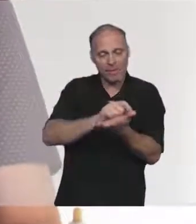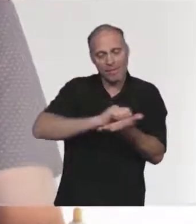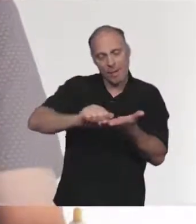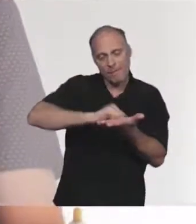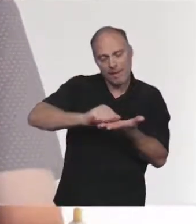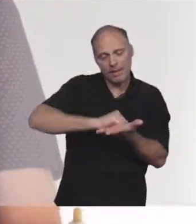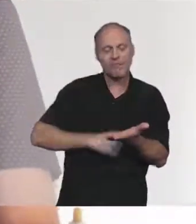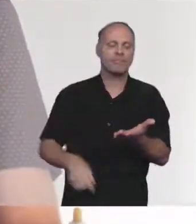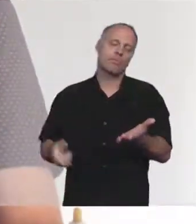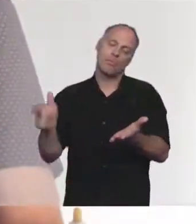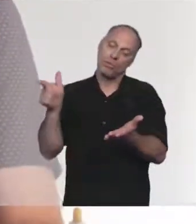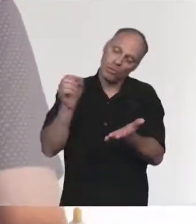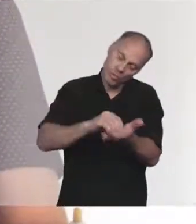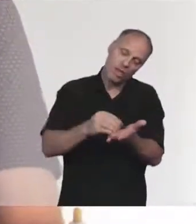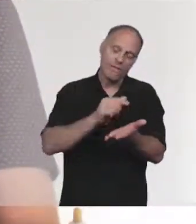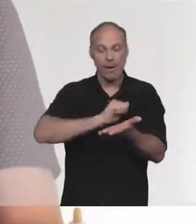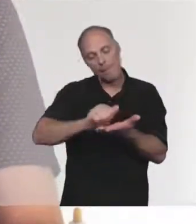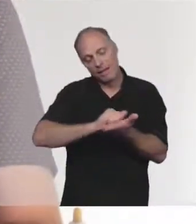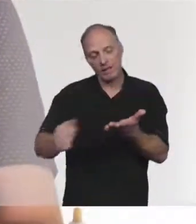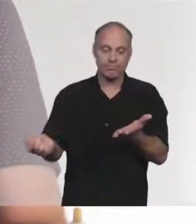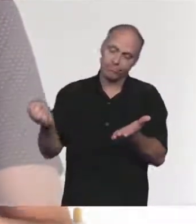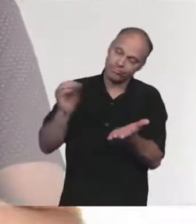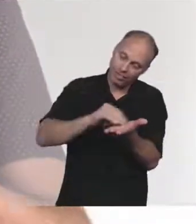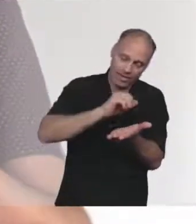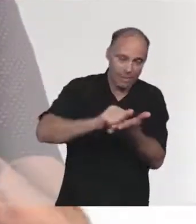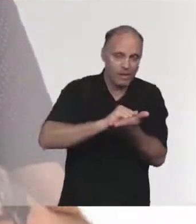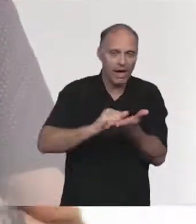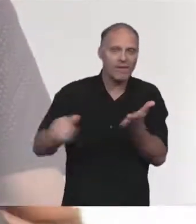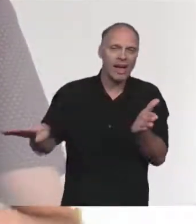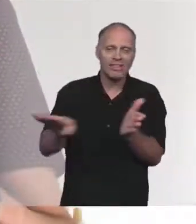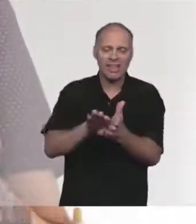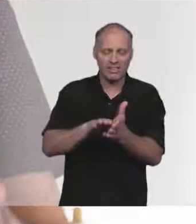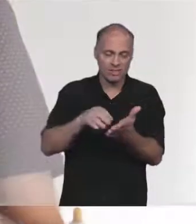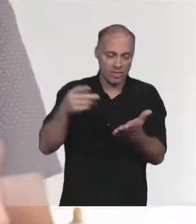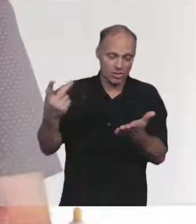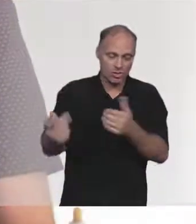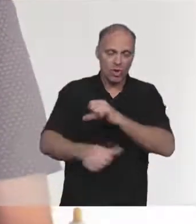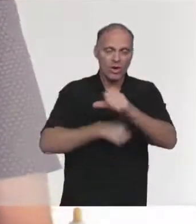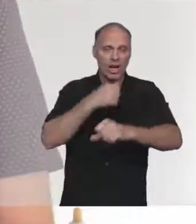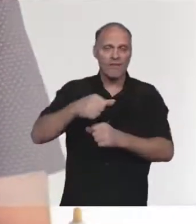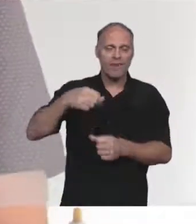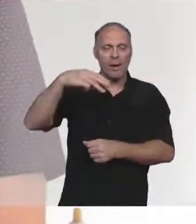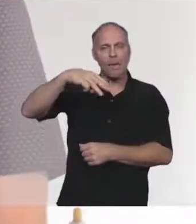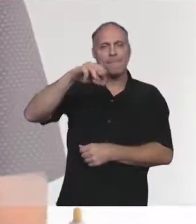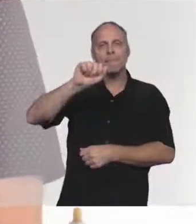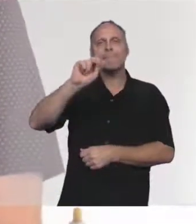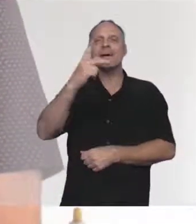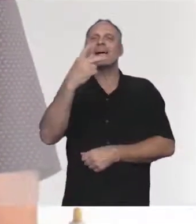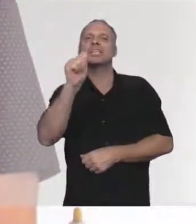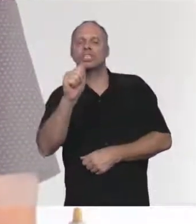papel e apagava, colocava e apagava, colocava e apagava, até que se tornava uma mancha